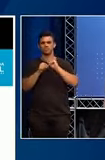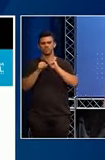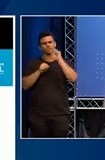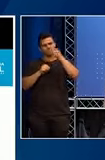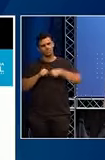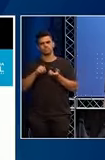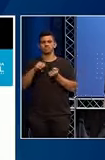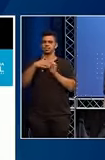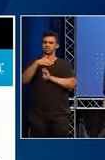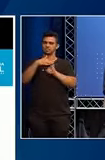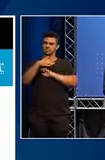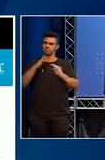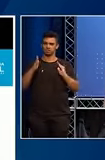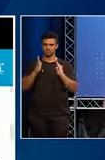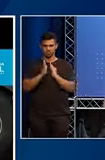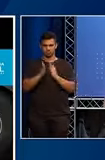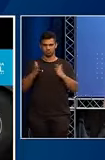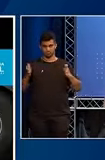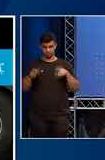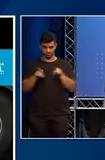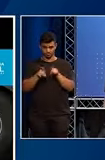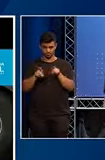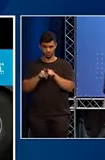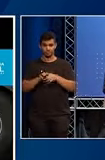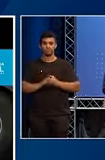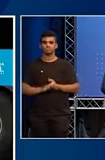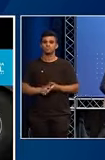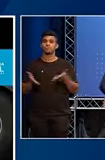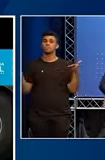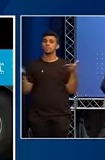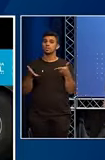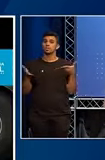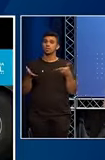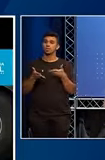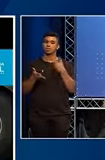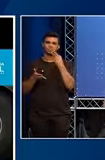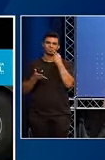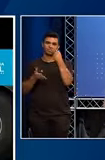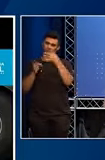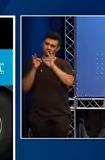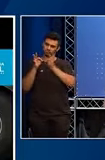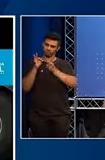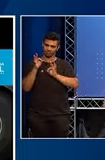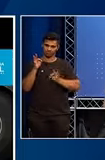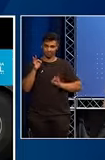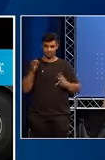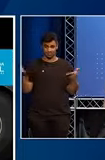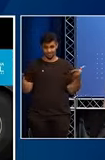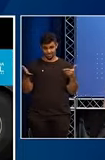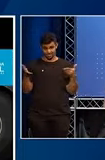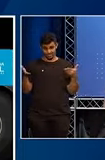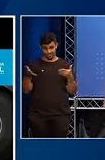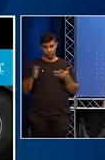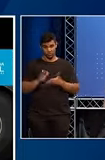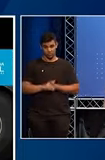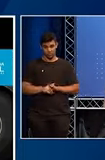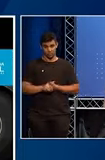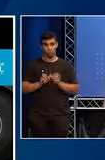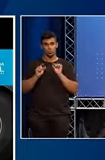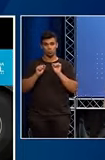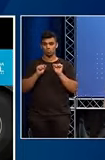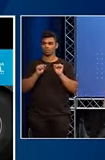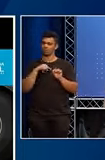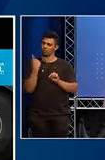empresas e dos MEIs. Pode passar, por favor? E agora, depois de ter falado bastante, chegando no que a gente